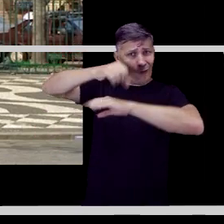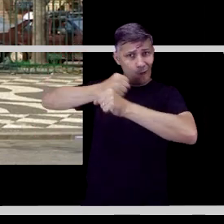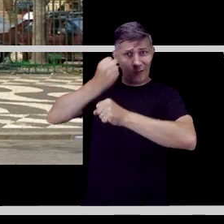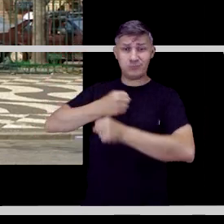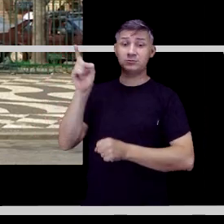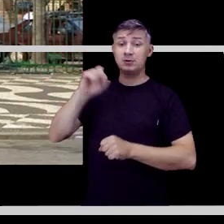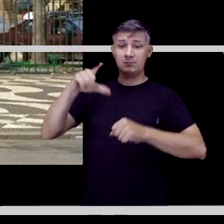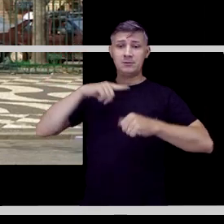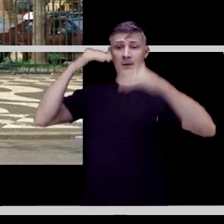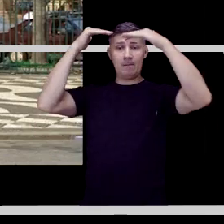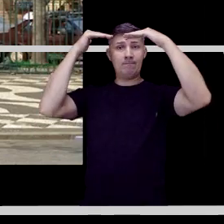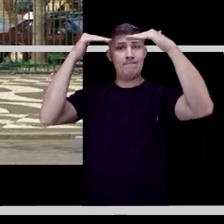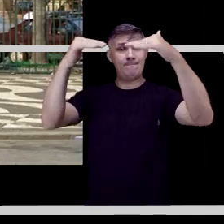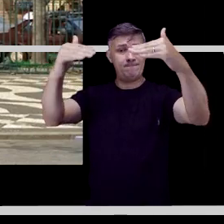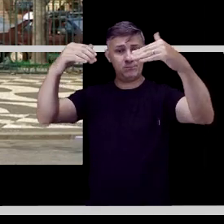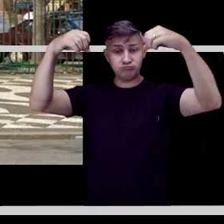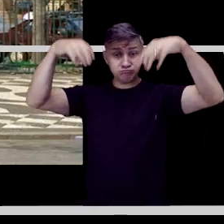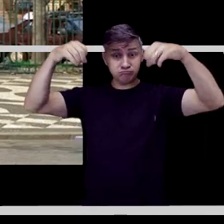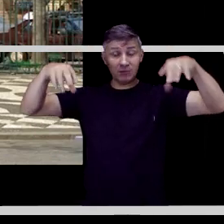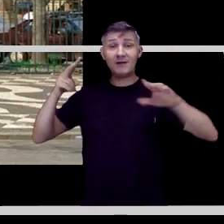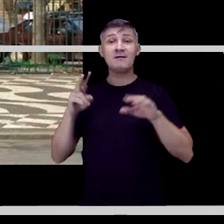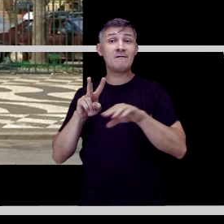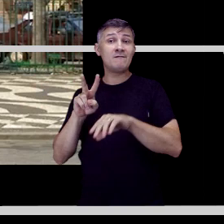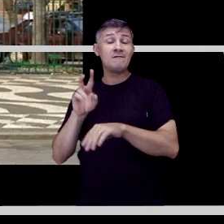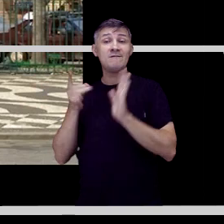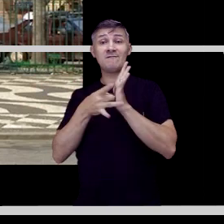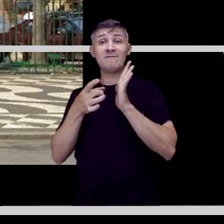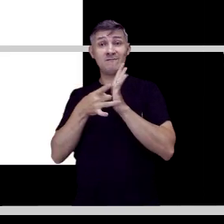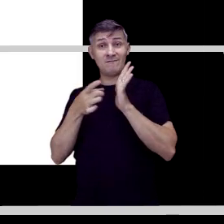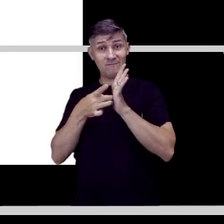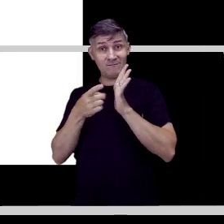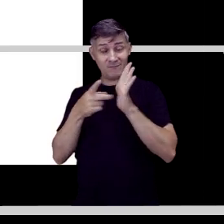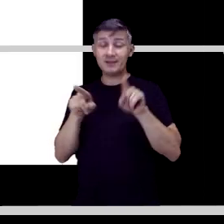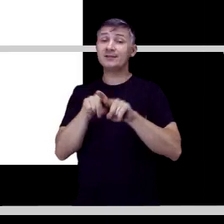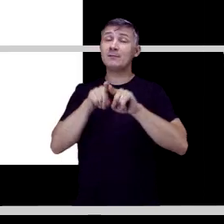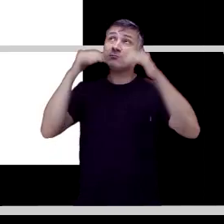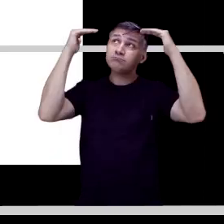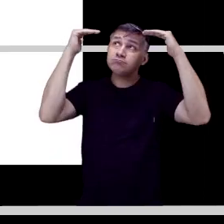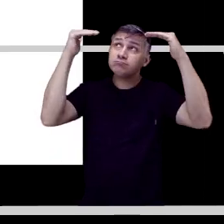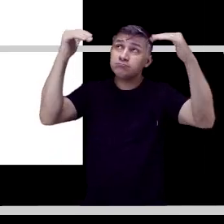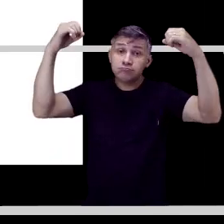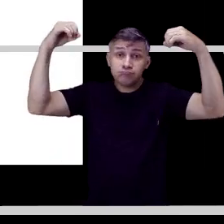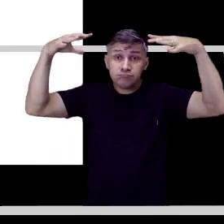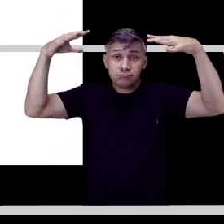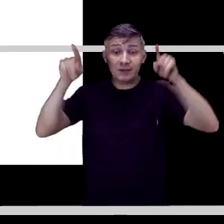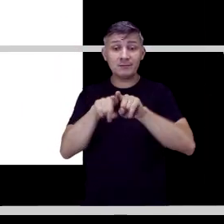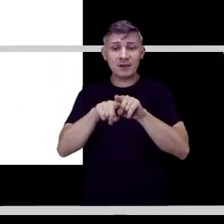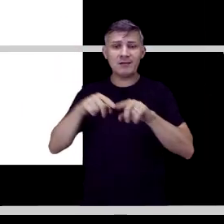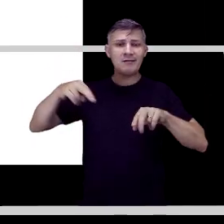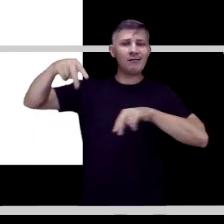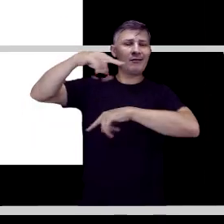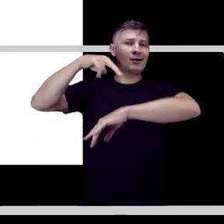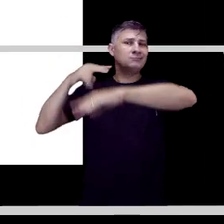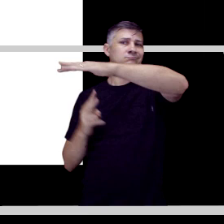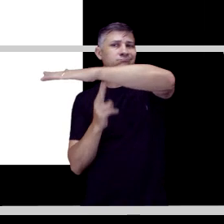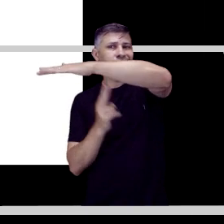aquelas coberturas iluminadas de vidro e uma sequência de passarelas,